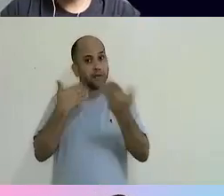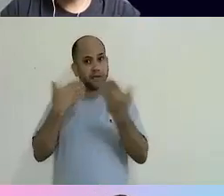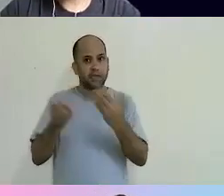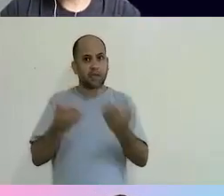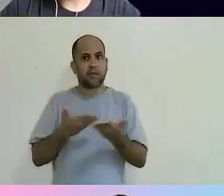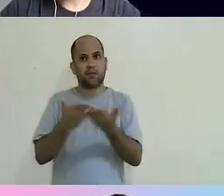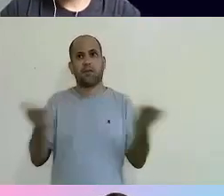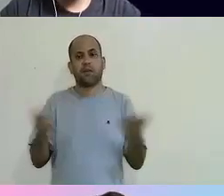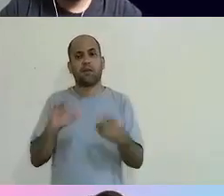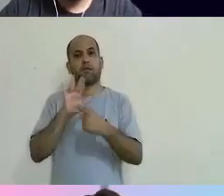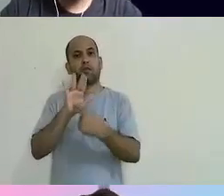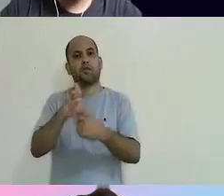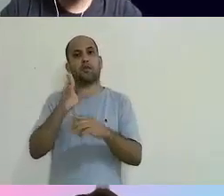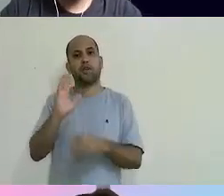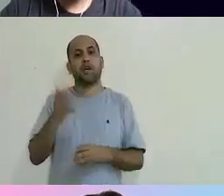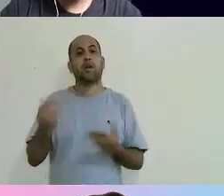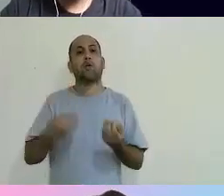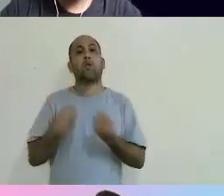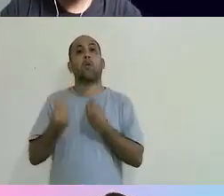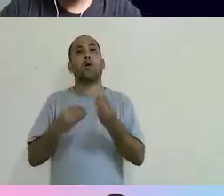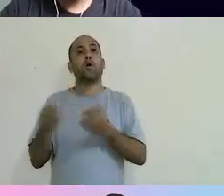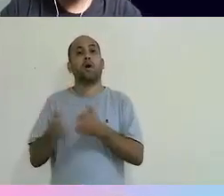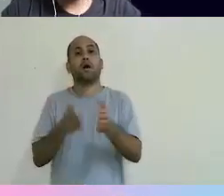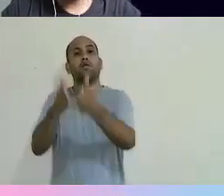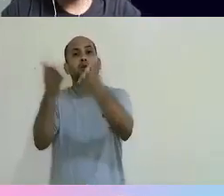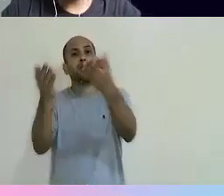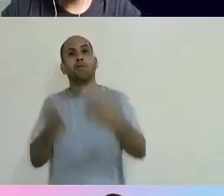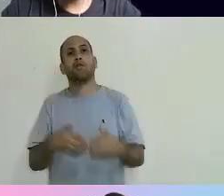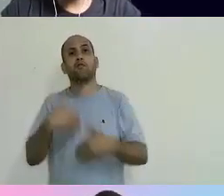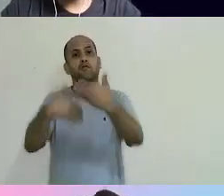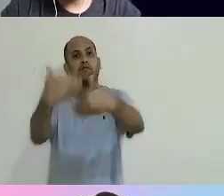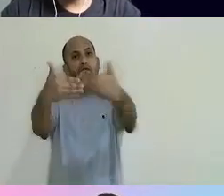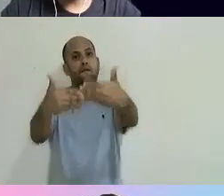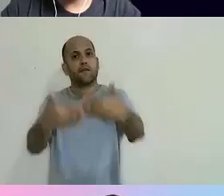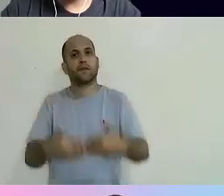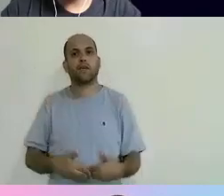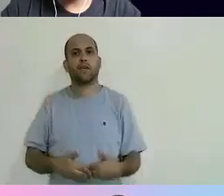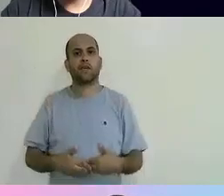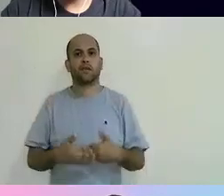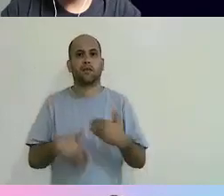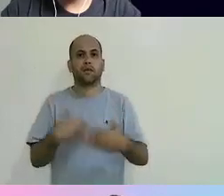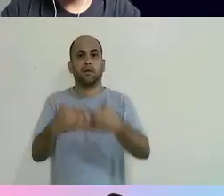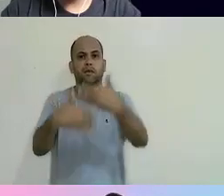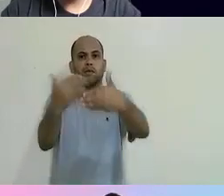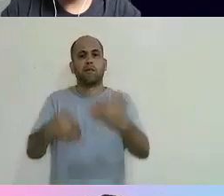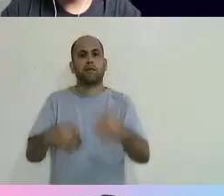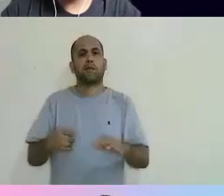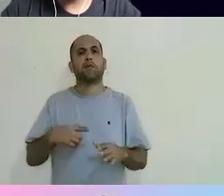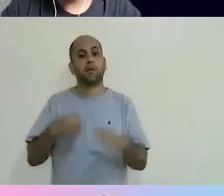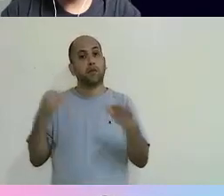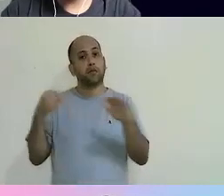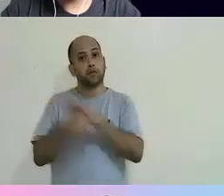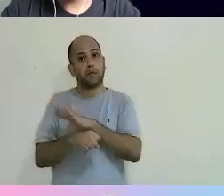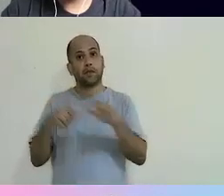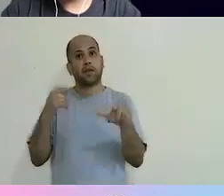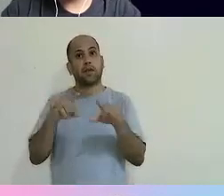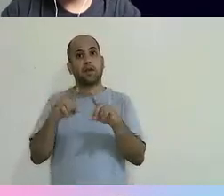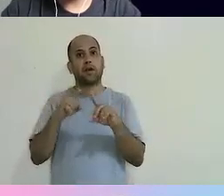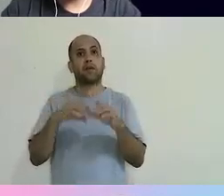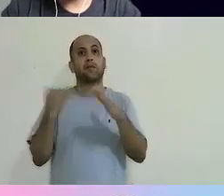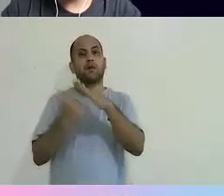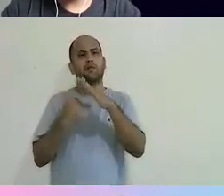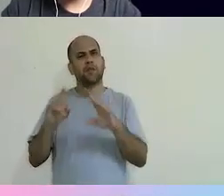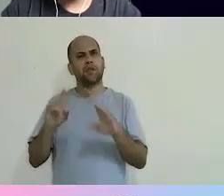gente já mostrou qual é o caminho das pedras para mostrar, para ir para essas empresas, o que mais, né?